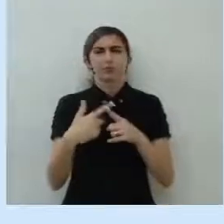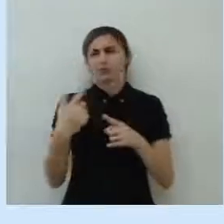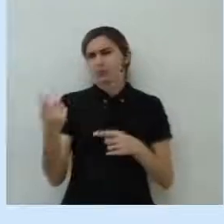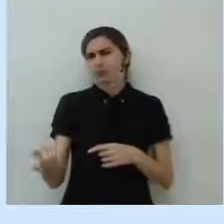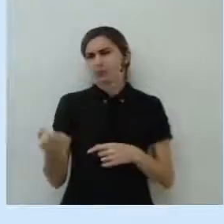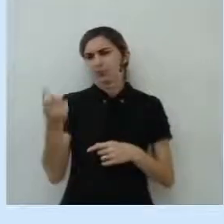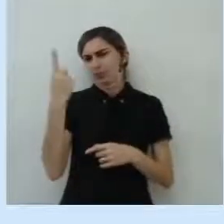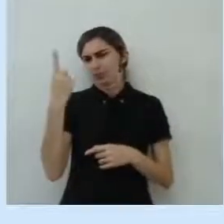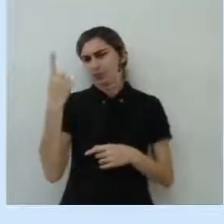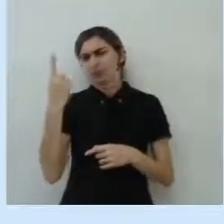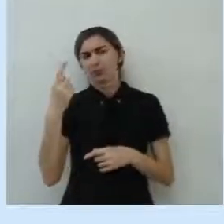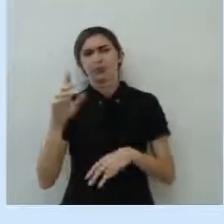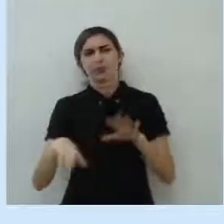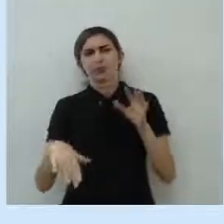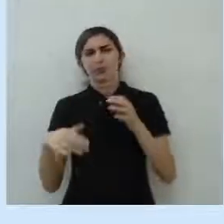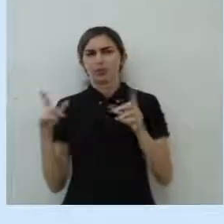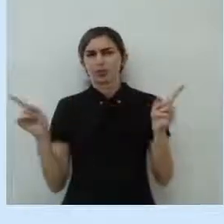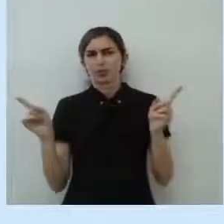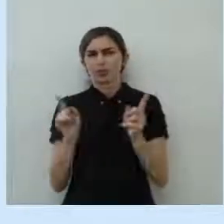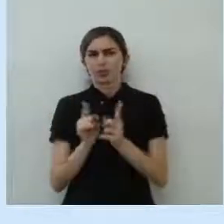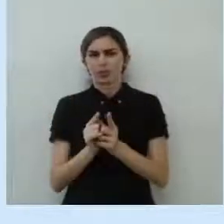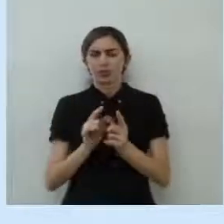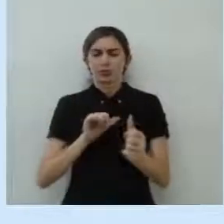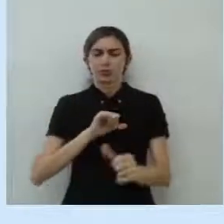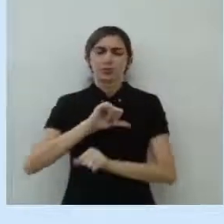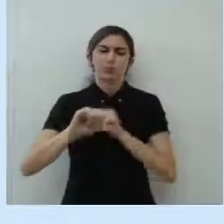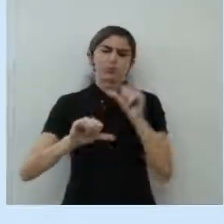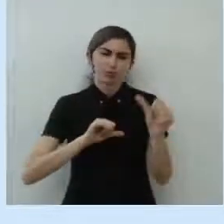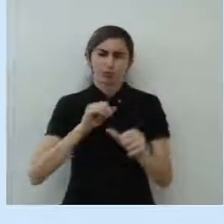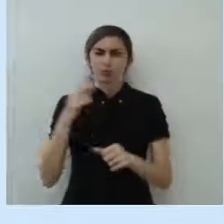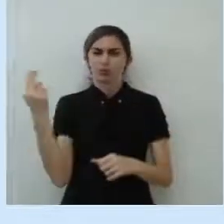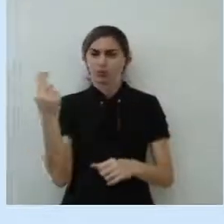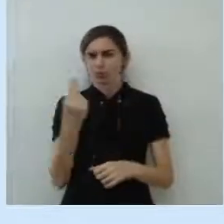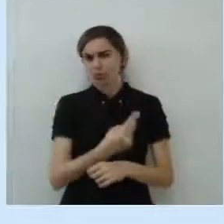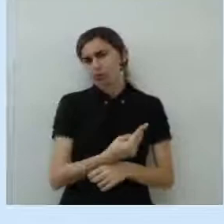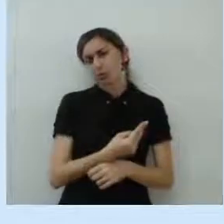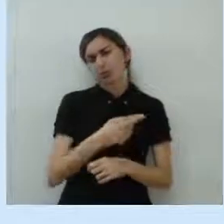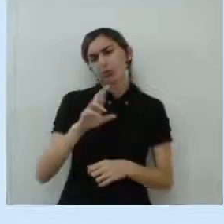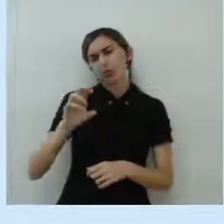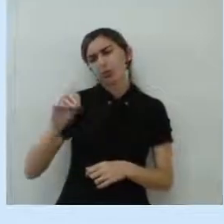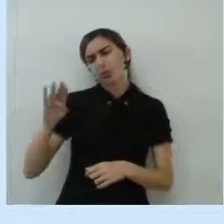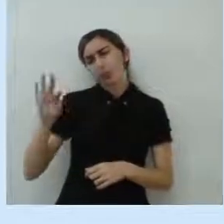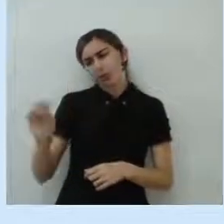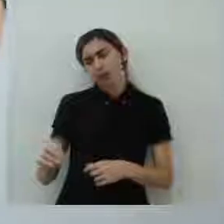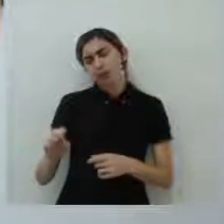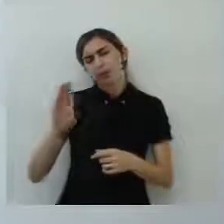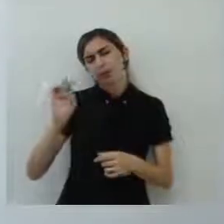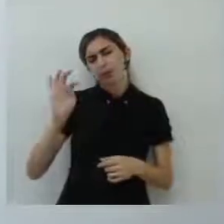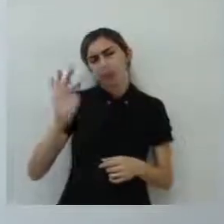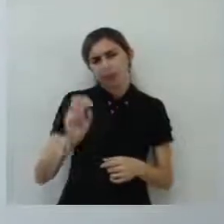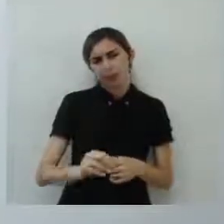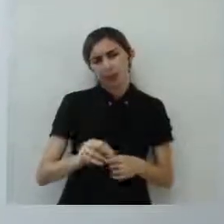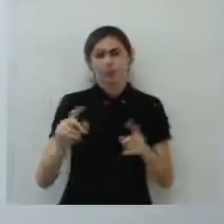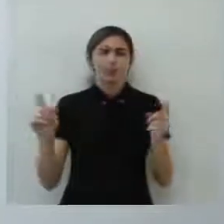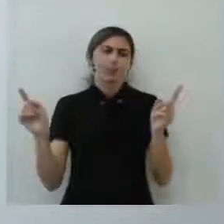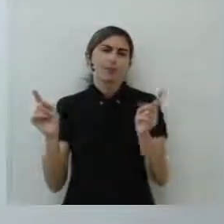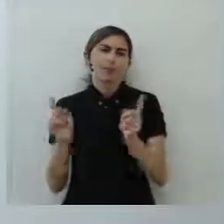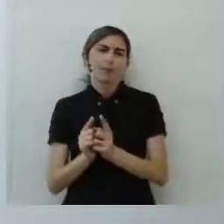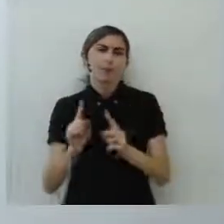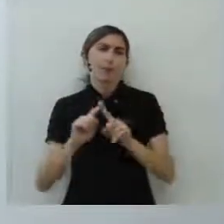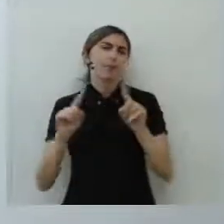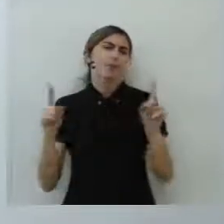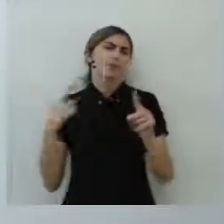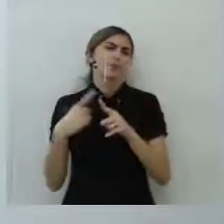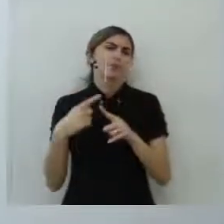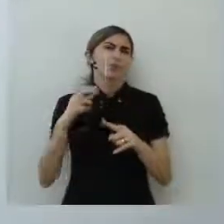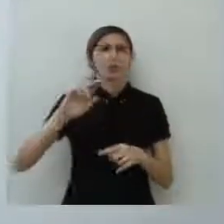o apelido é uma redução, é uma transformação do nome, né? Roberto, Beto e assim por diante. Mas